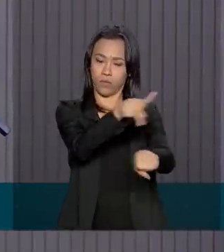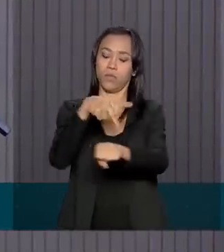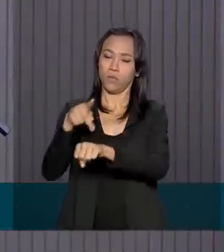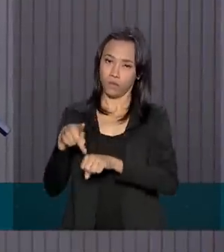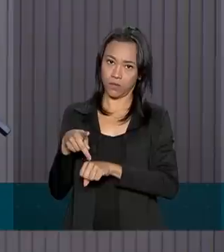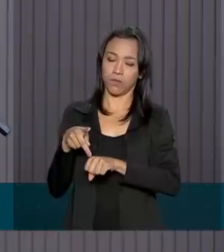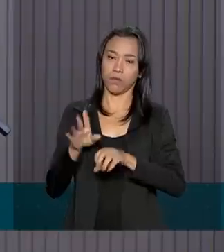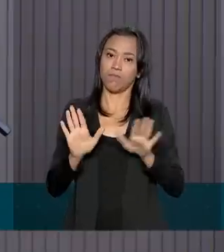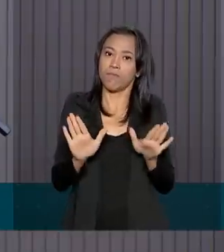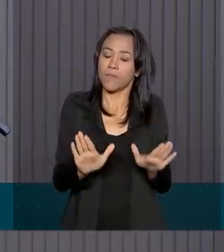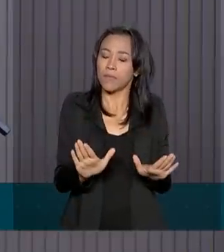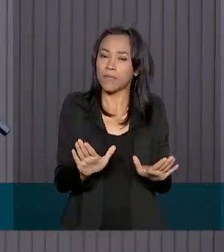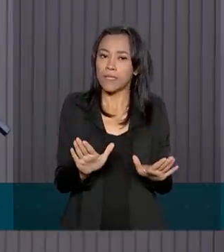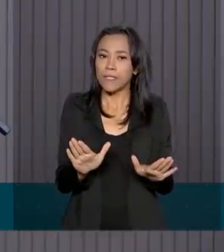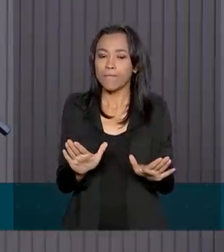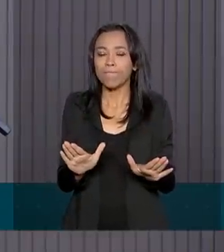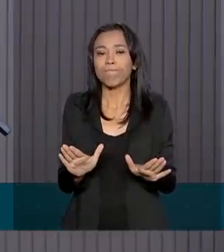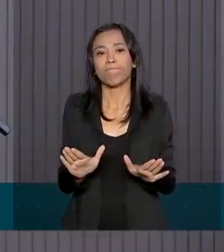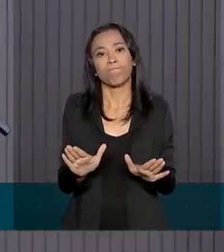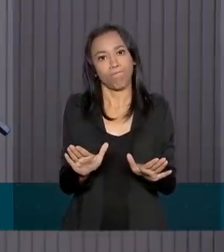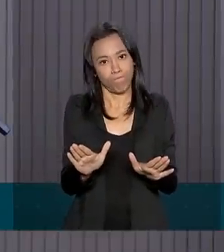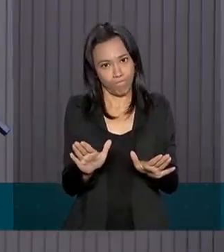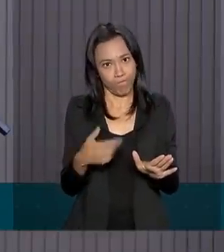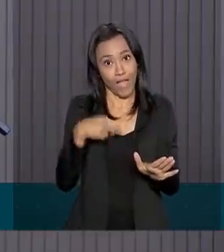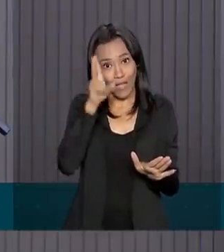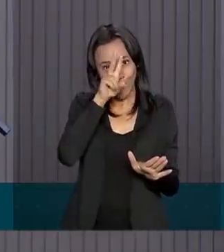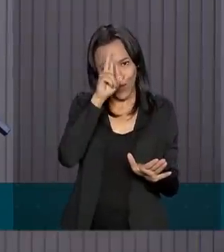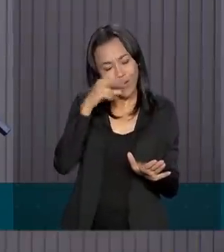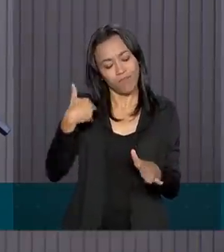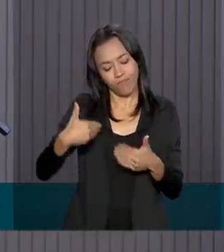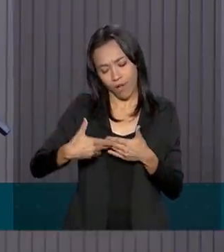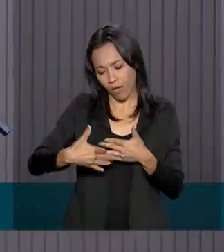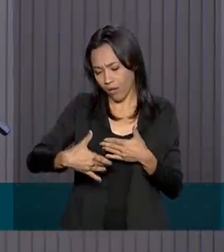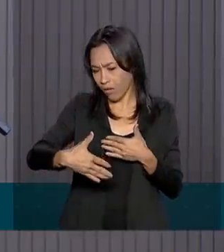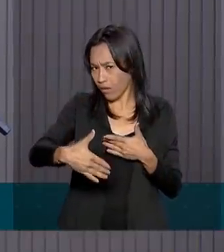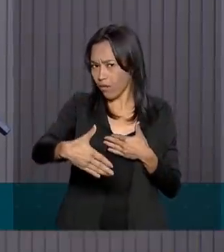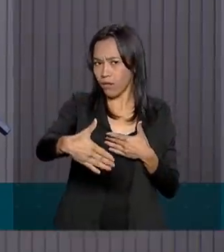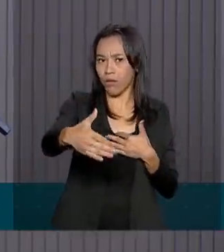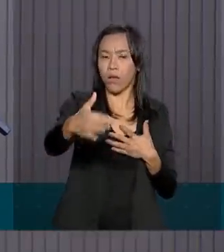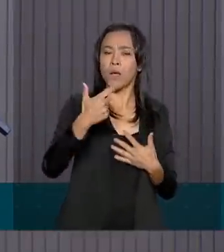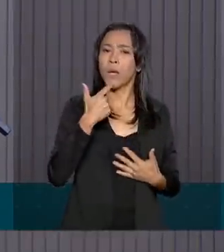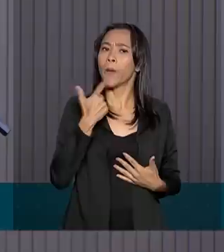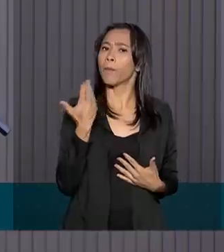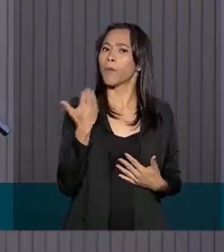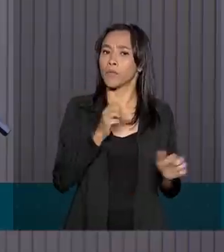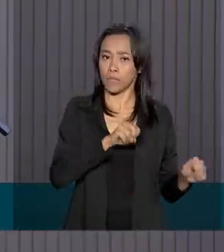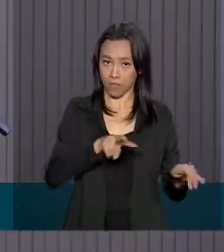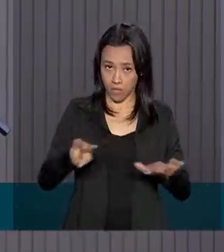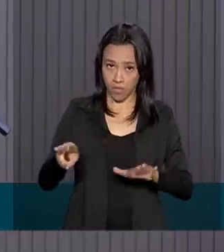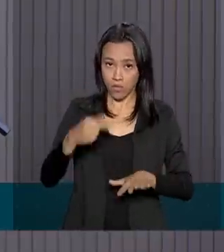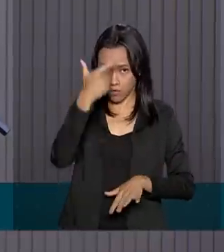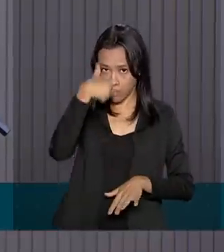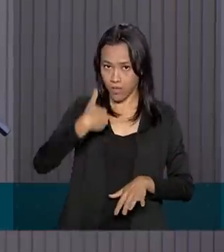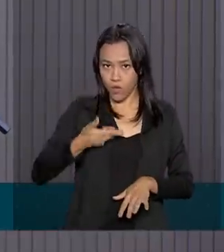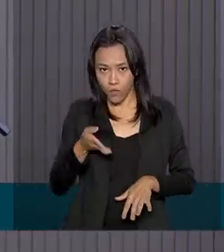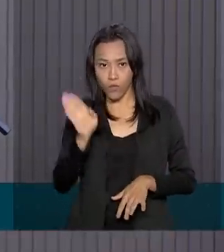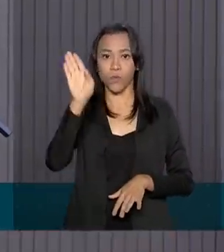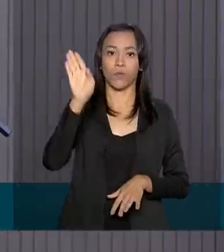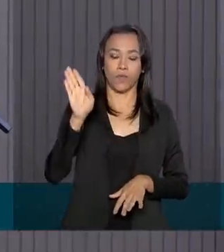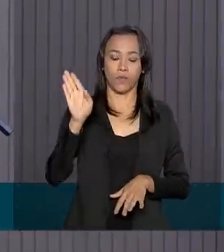Mas a história continua. Estive há poucas semanas em